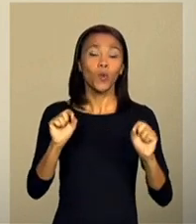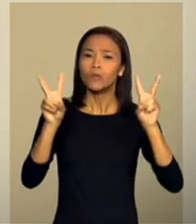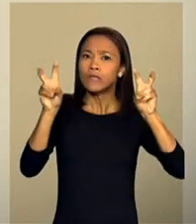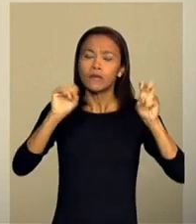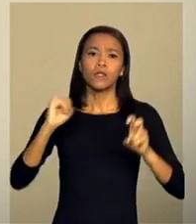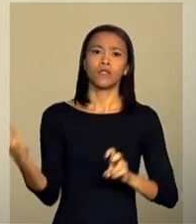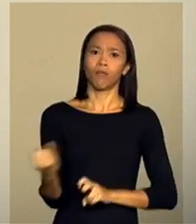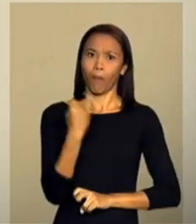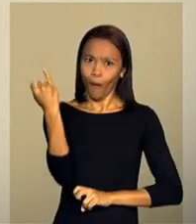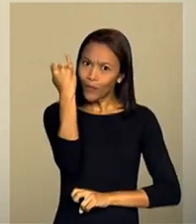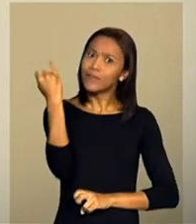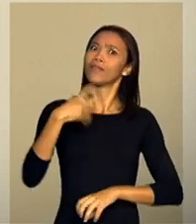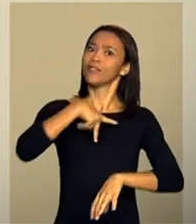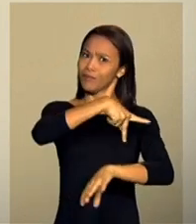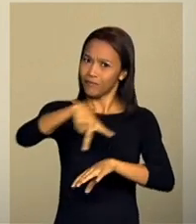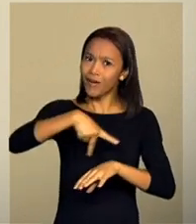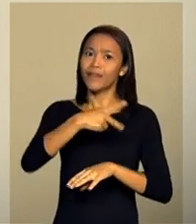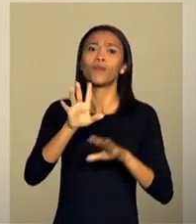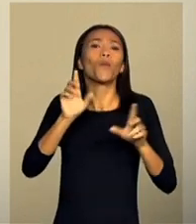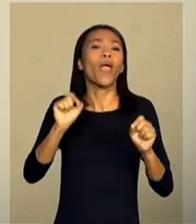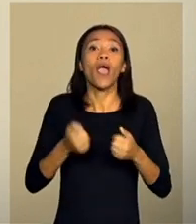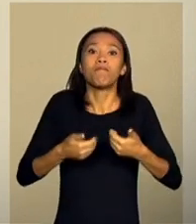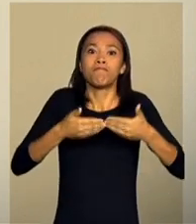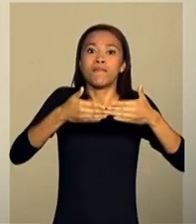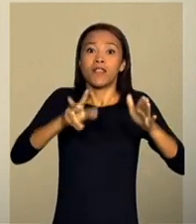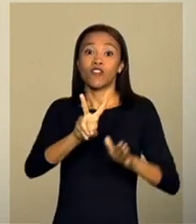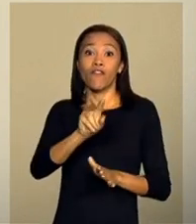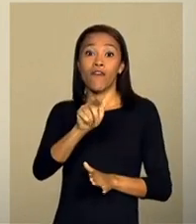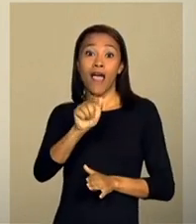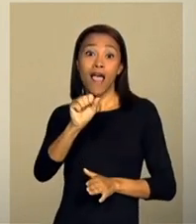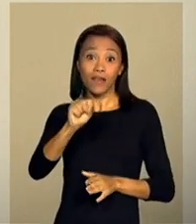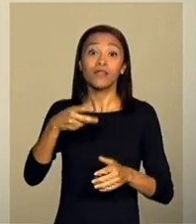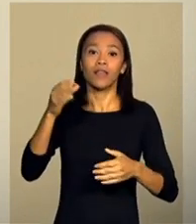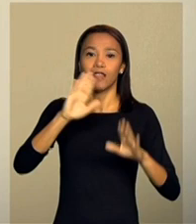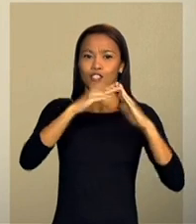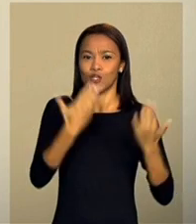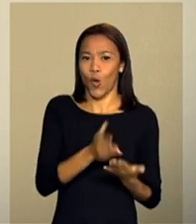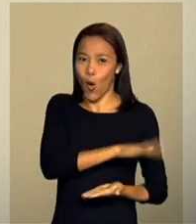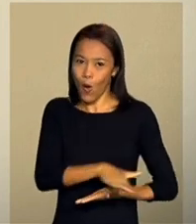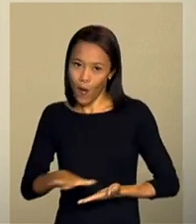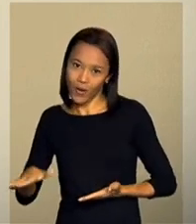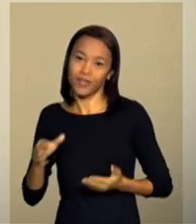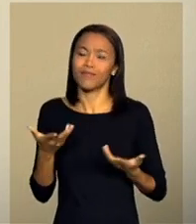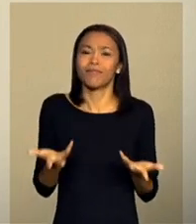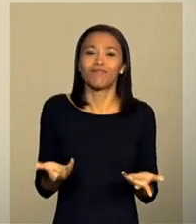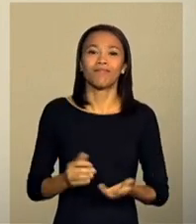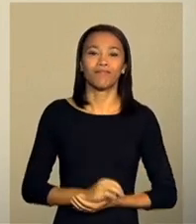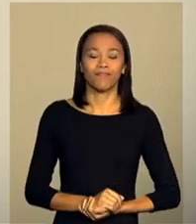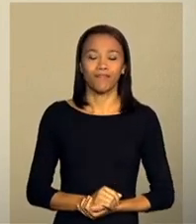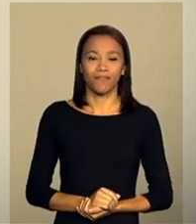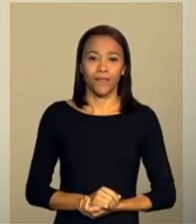um assunto importante demais pro país que é ampliação de vagas em creches nossas